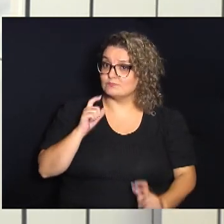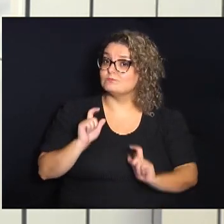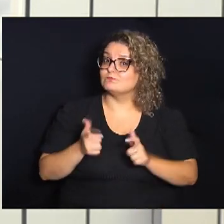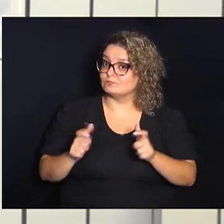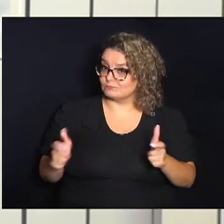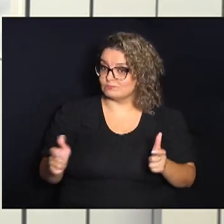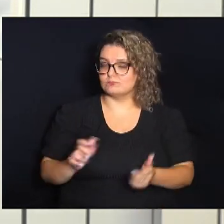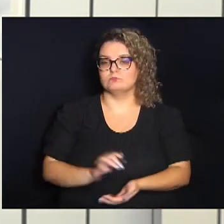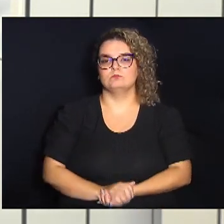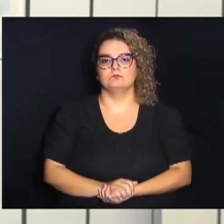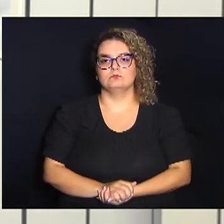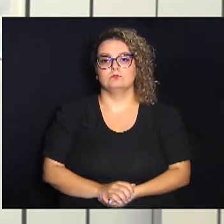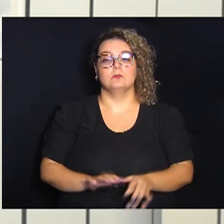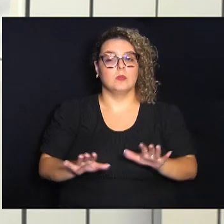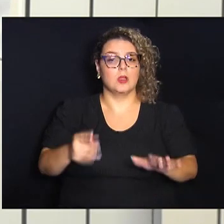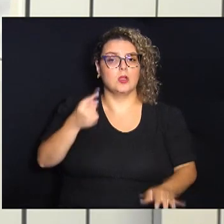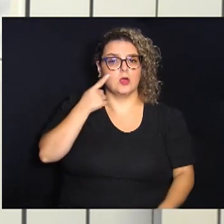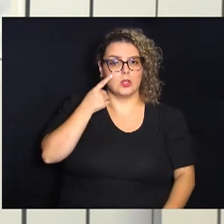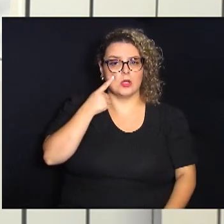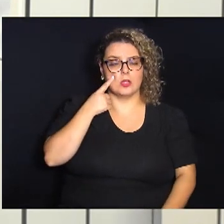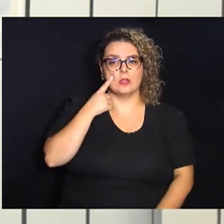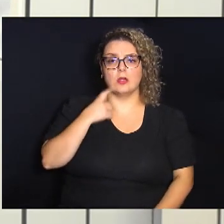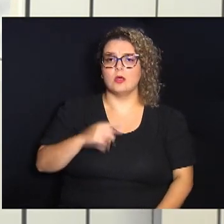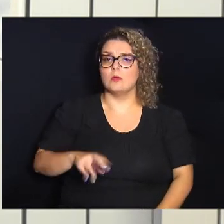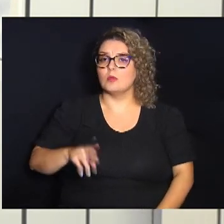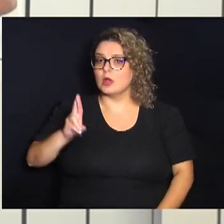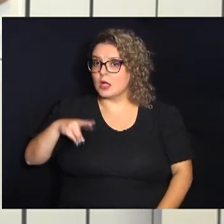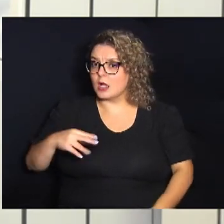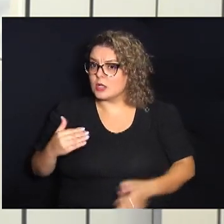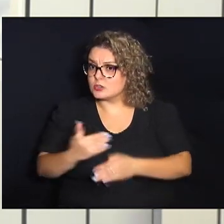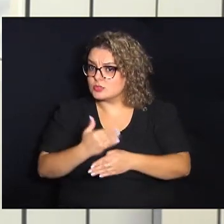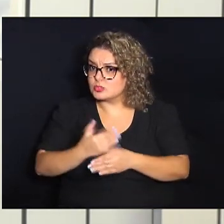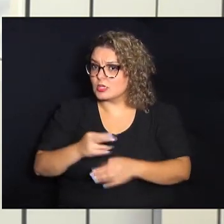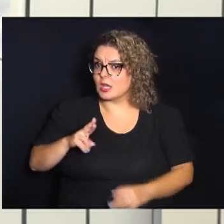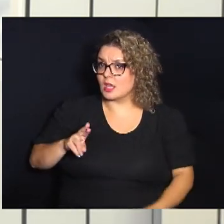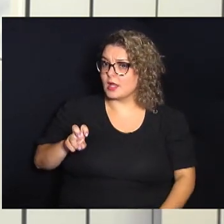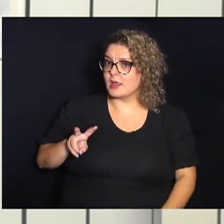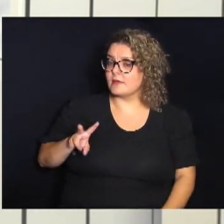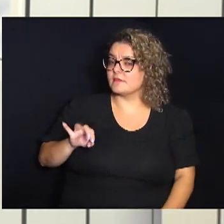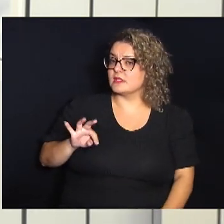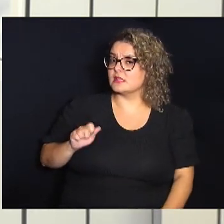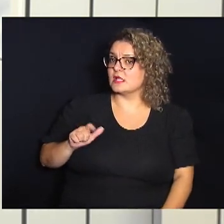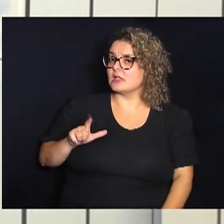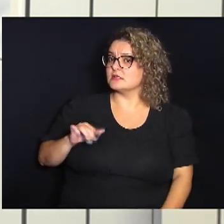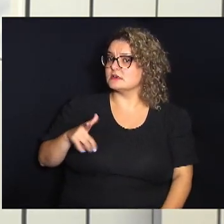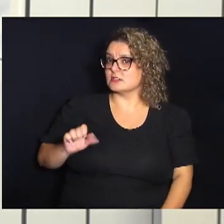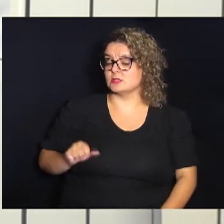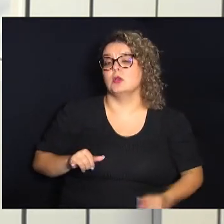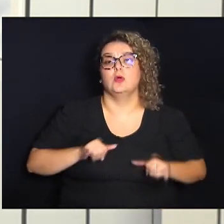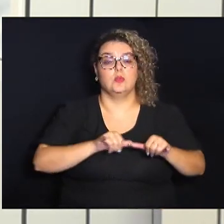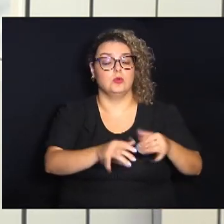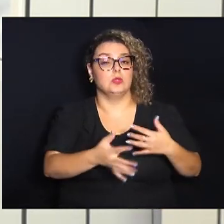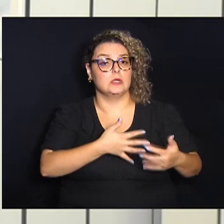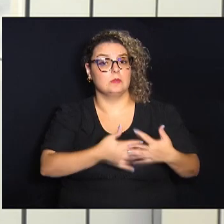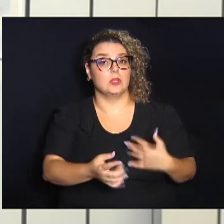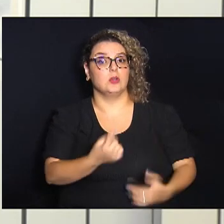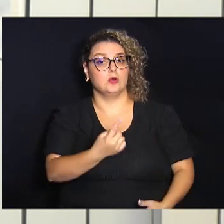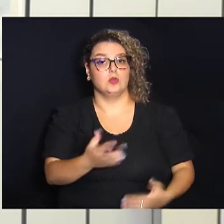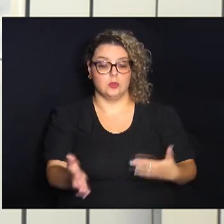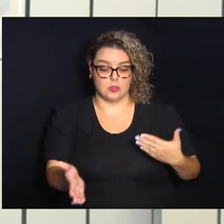muito. Mas olha só, por conta das obras de revitalização, o Terminal Mercado 1 será